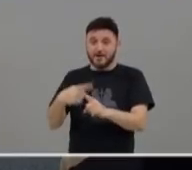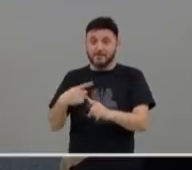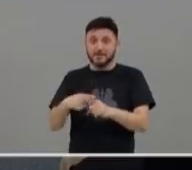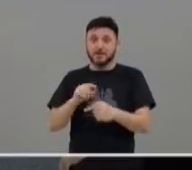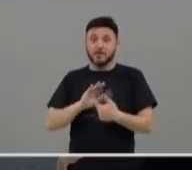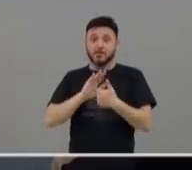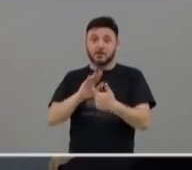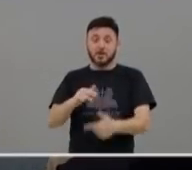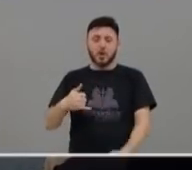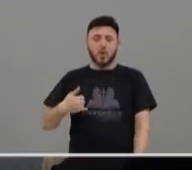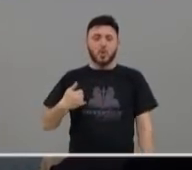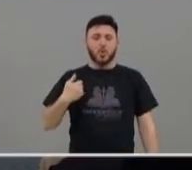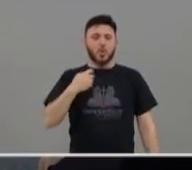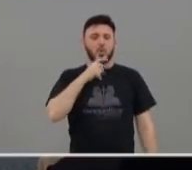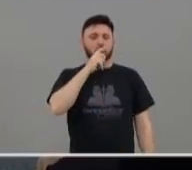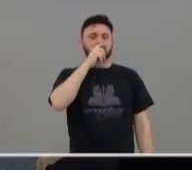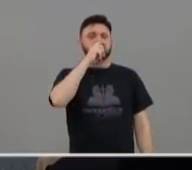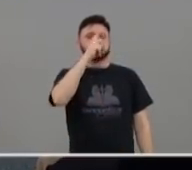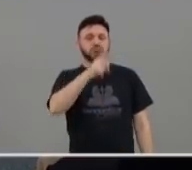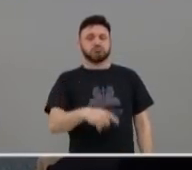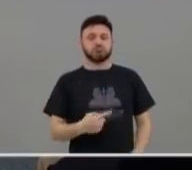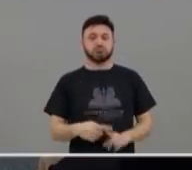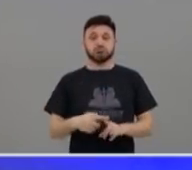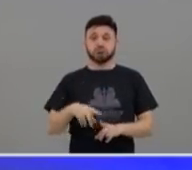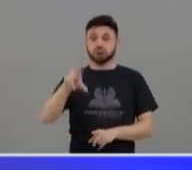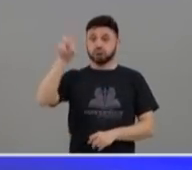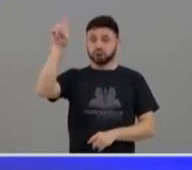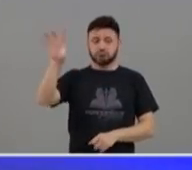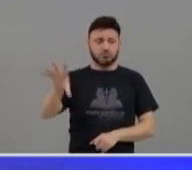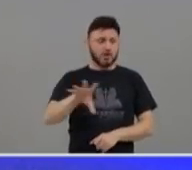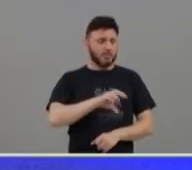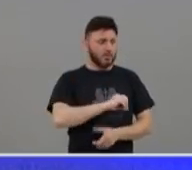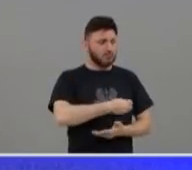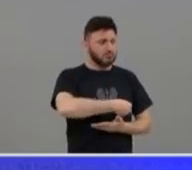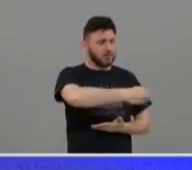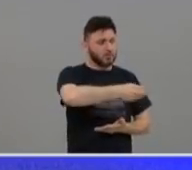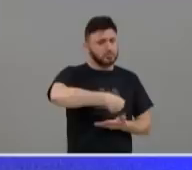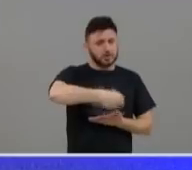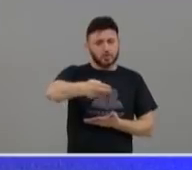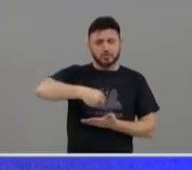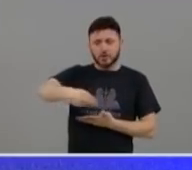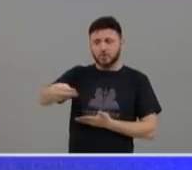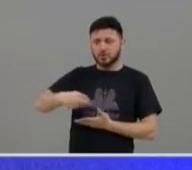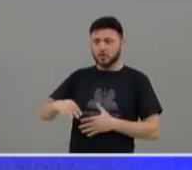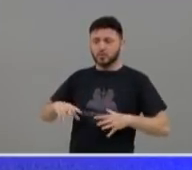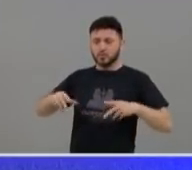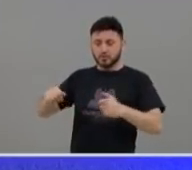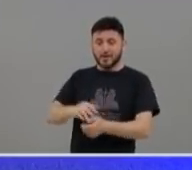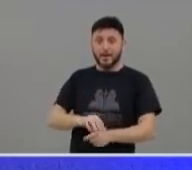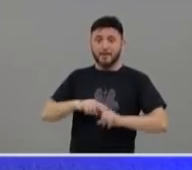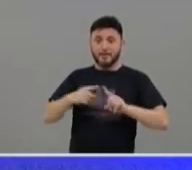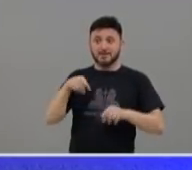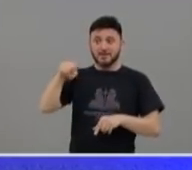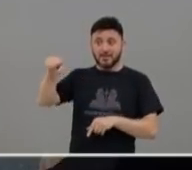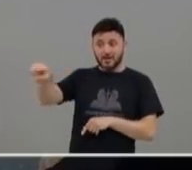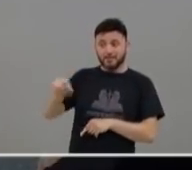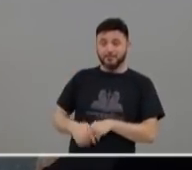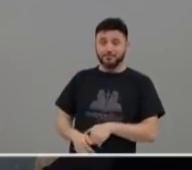profundo. Deus amou tanto o homem que deu tudo para nós. Só que lá no paraíso ele disse,